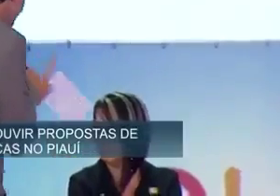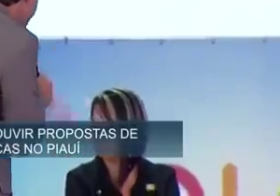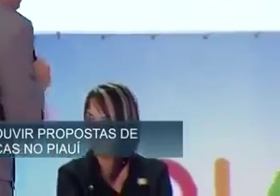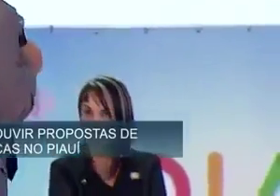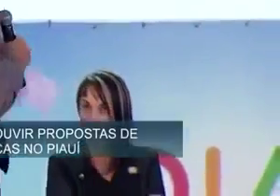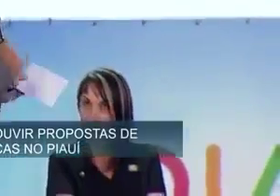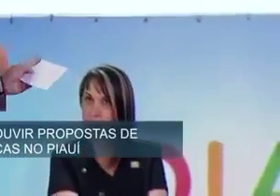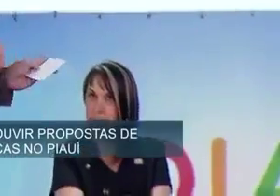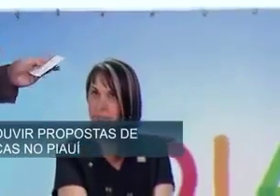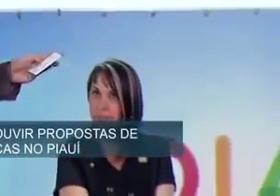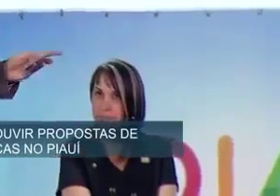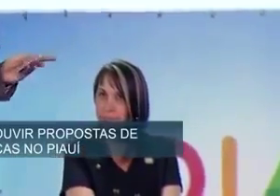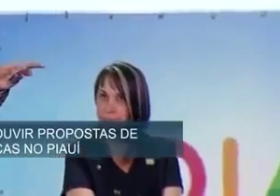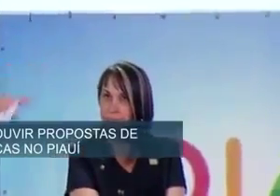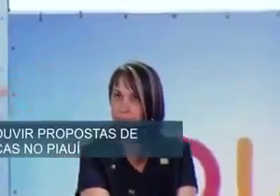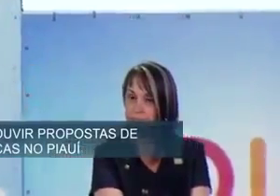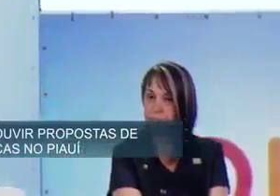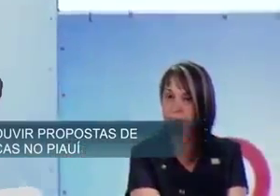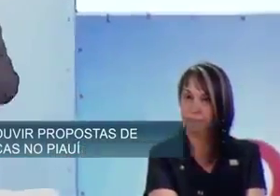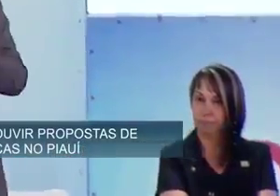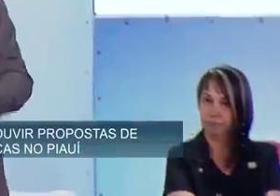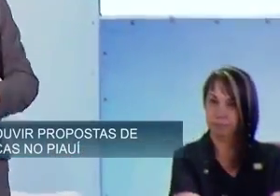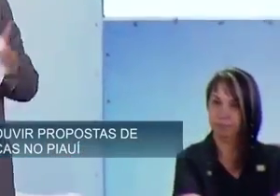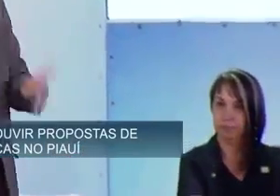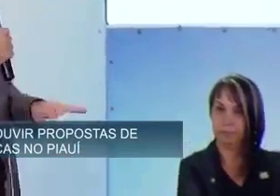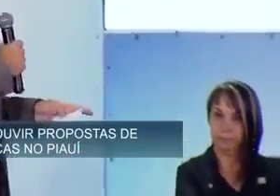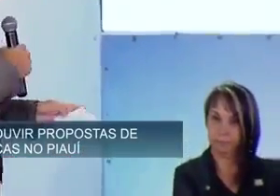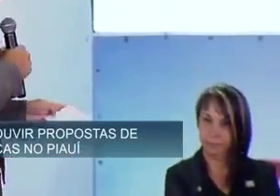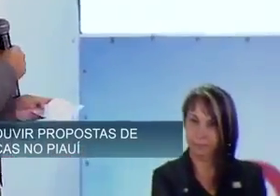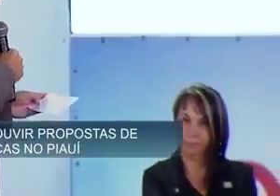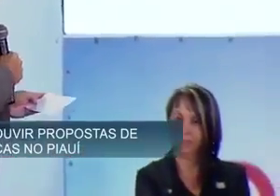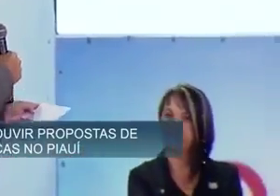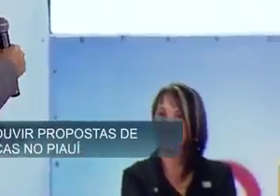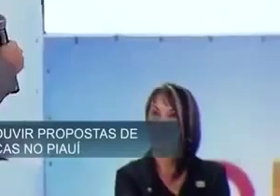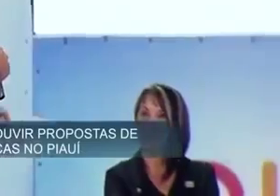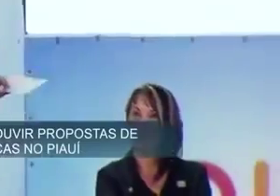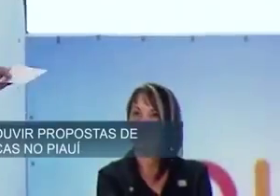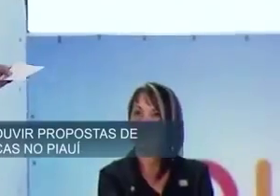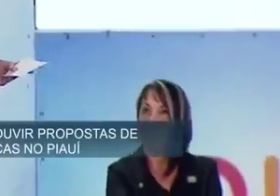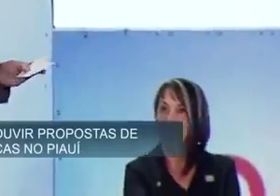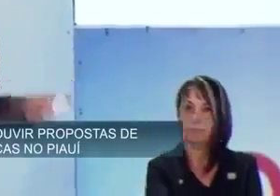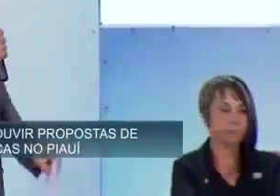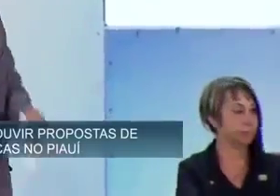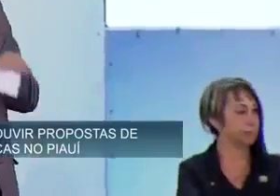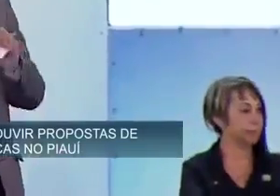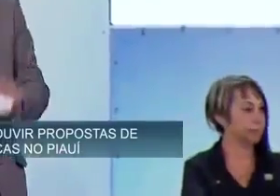1.345. O governo federal está fazendo parceria com 1.142. Ou seja,